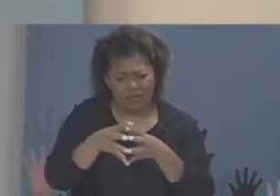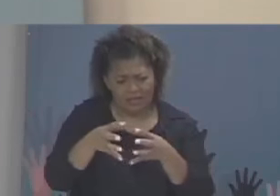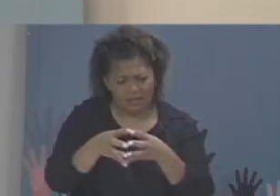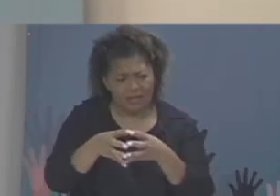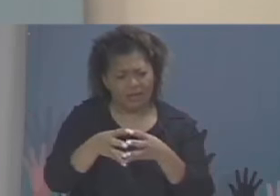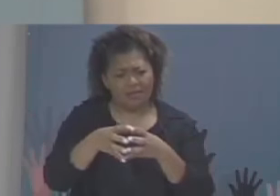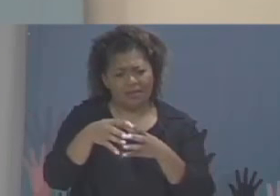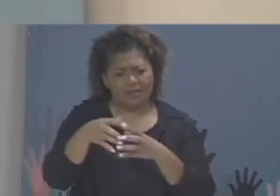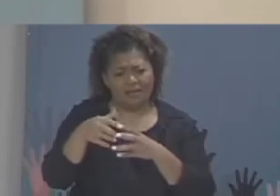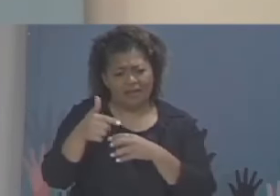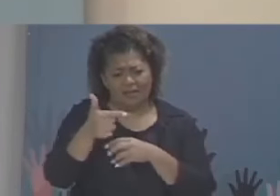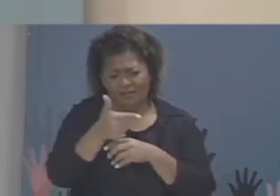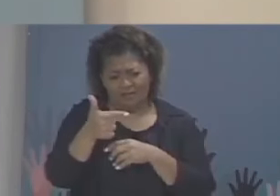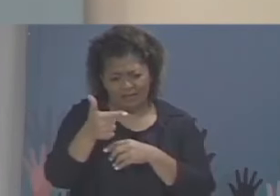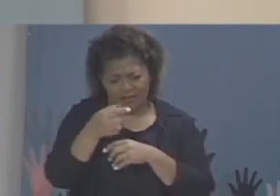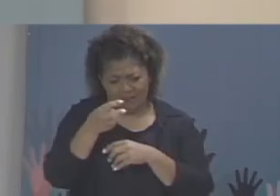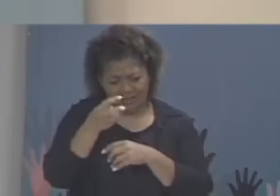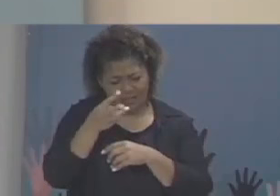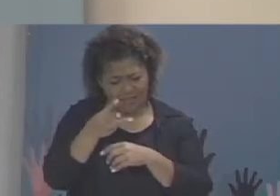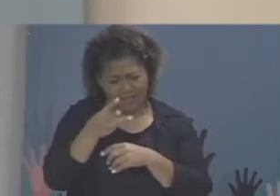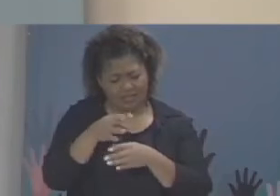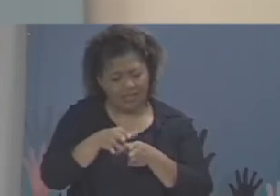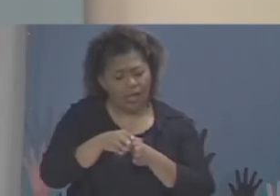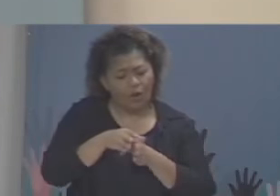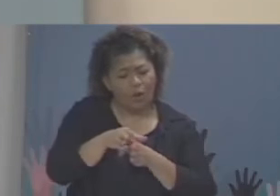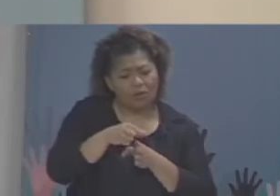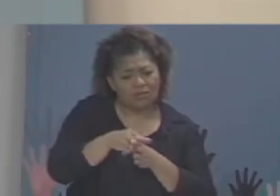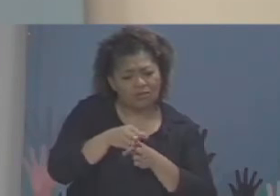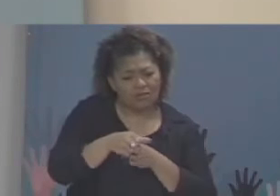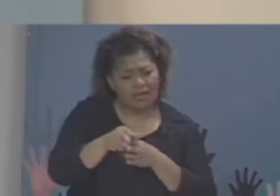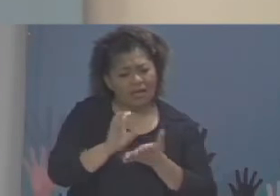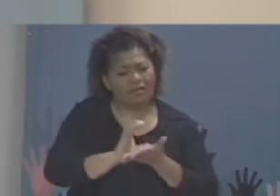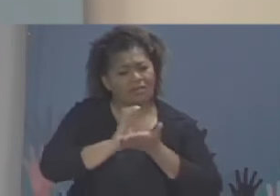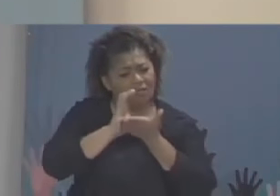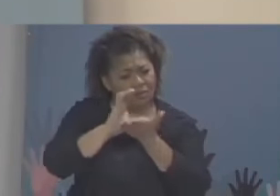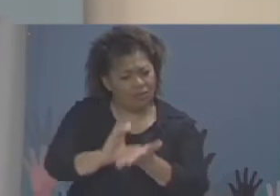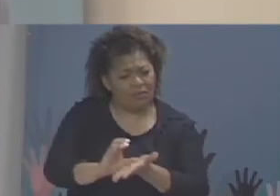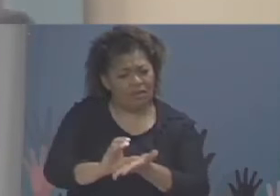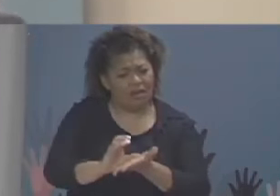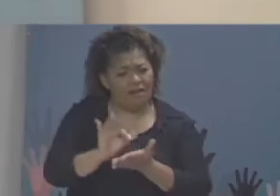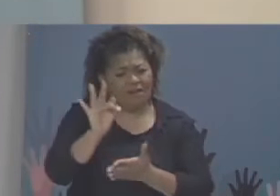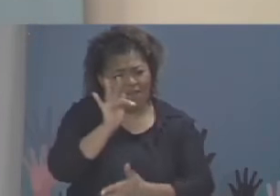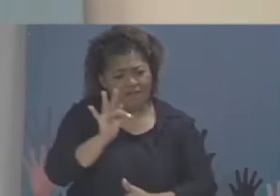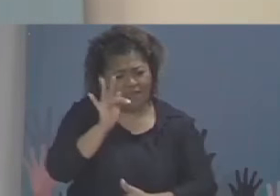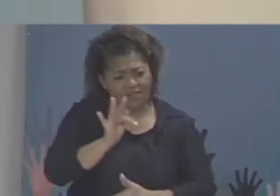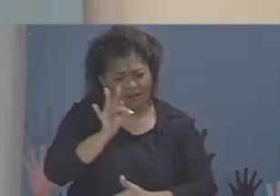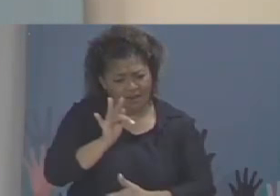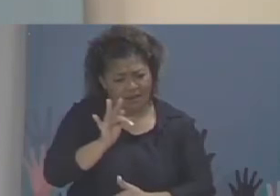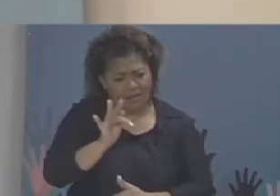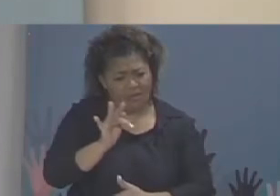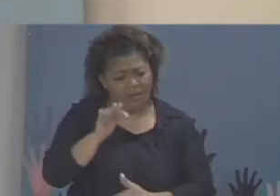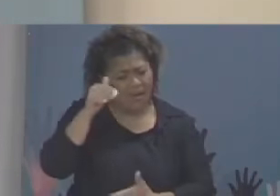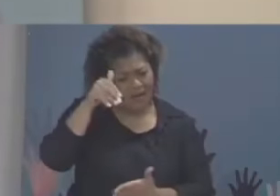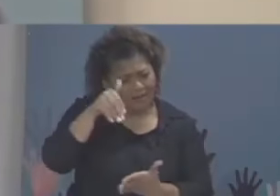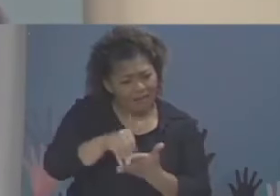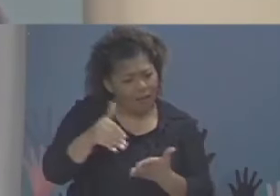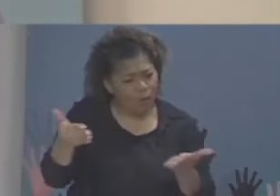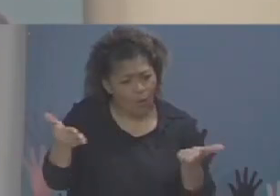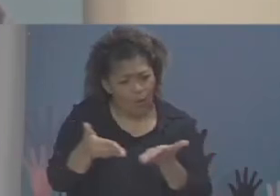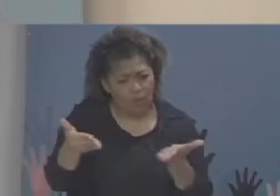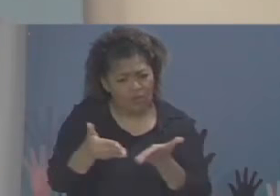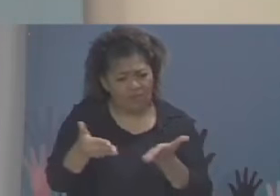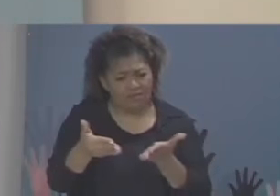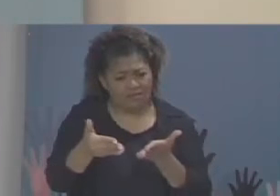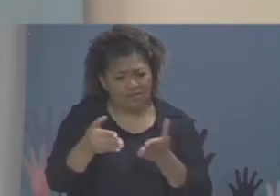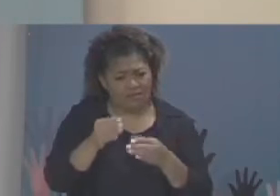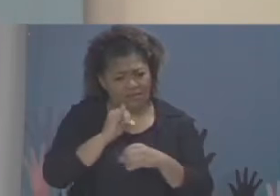Brasil, há mais de 40 anos existe Conselho Federal de Psicologia no Brasil, Lei 5766, e até hoje a gente dobra a esquina no Google e